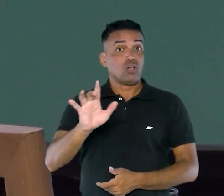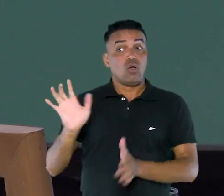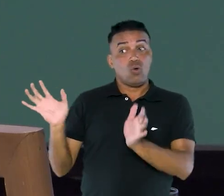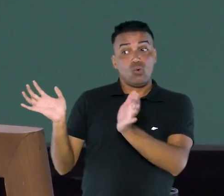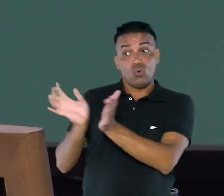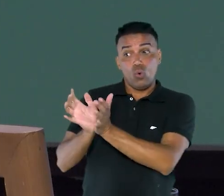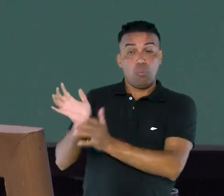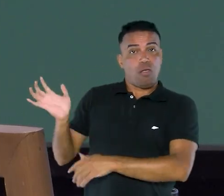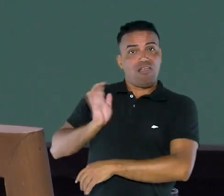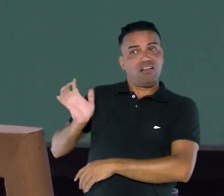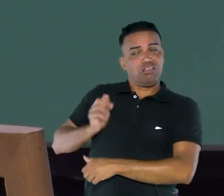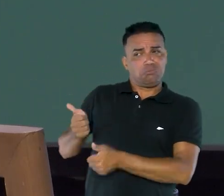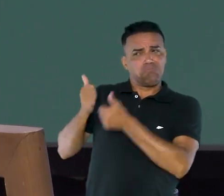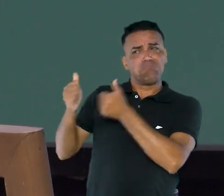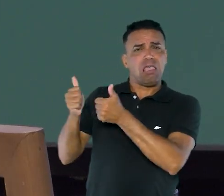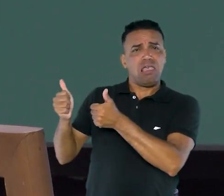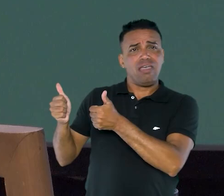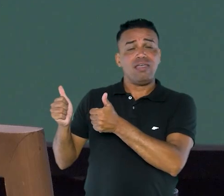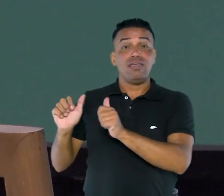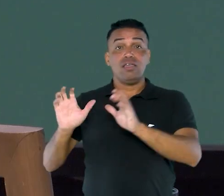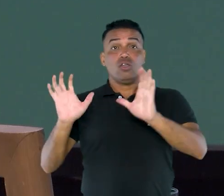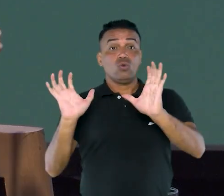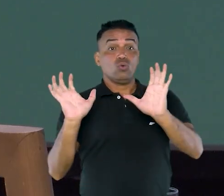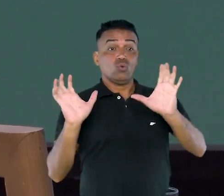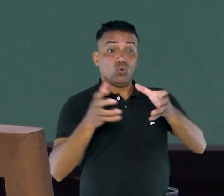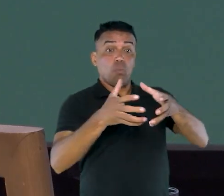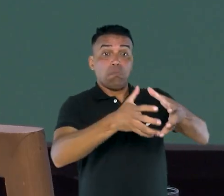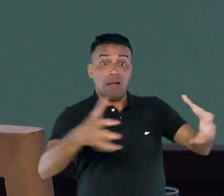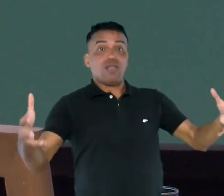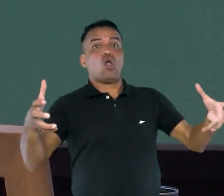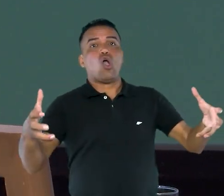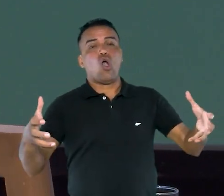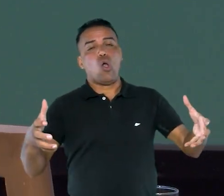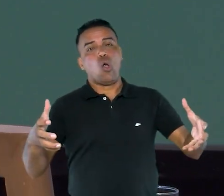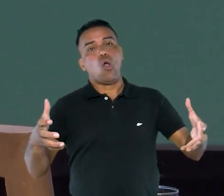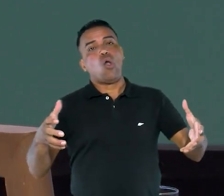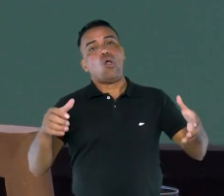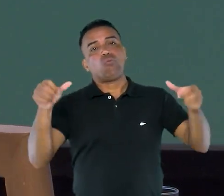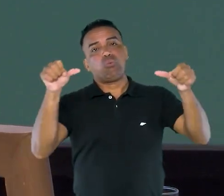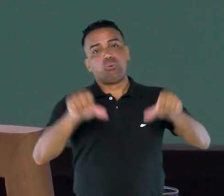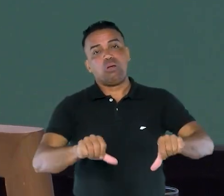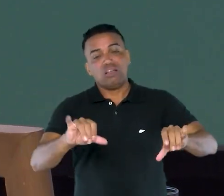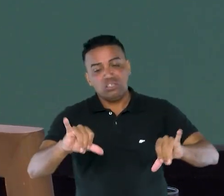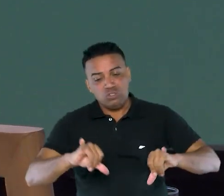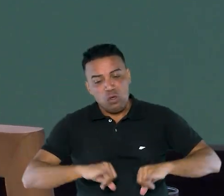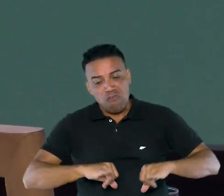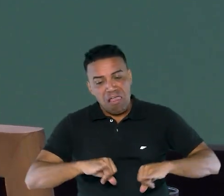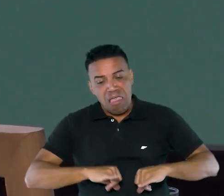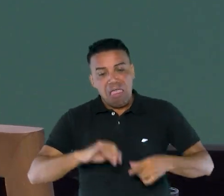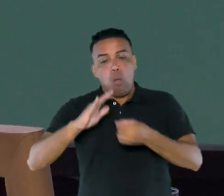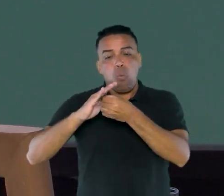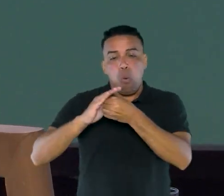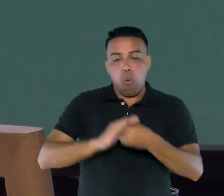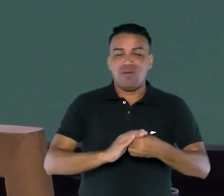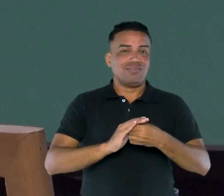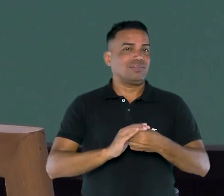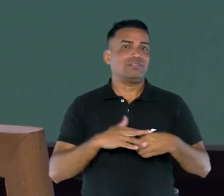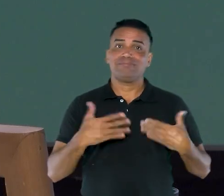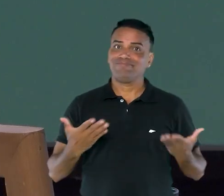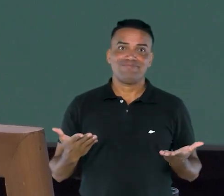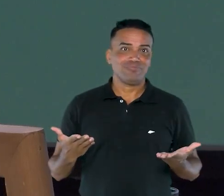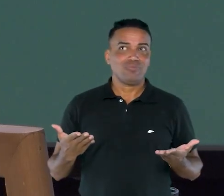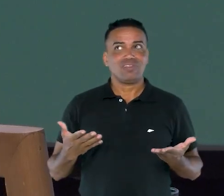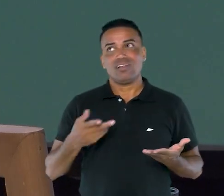elite que está muito bem obrigada e uma massa gigantesca que está sofrendo e oprimida. Não